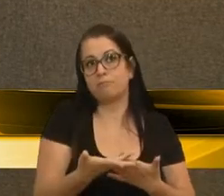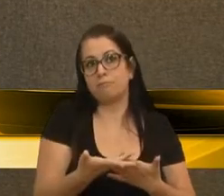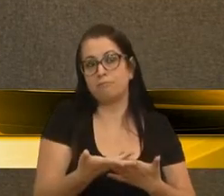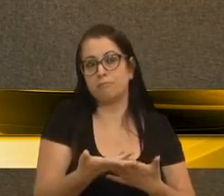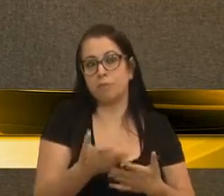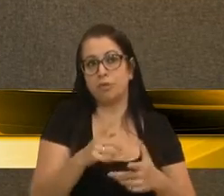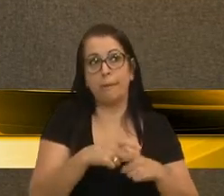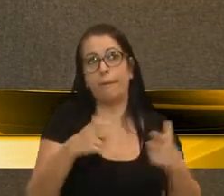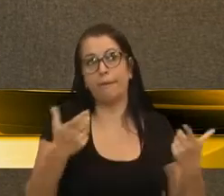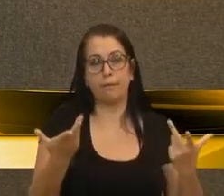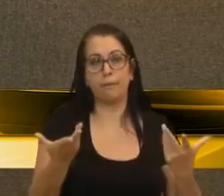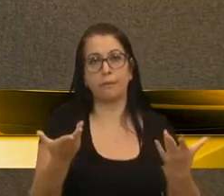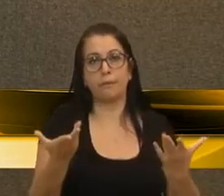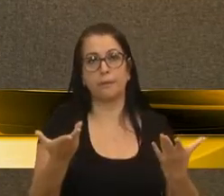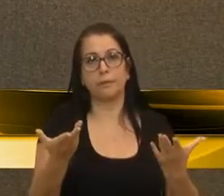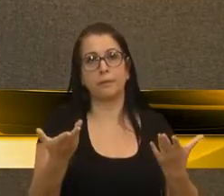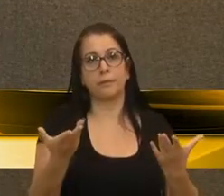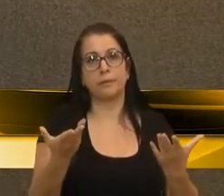de maiores